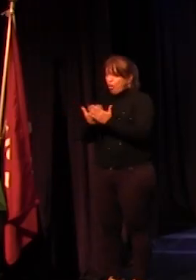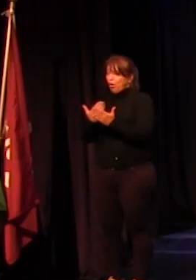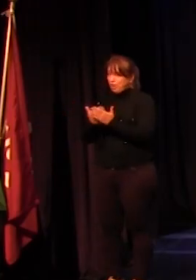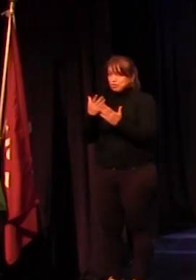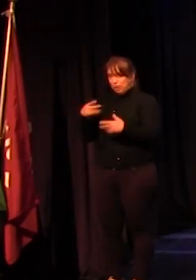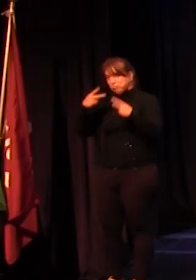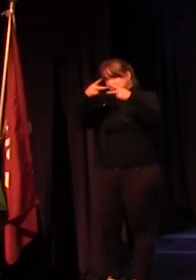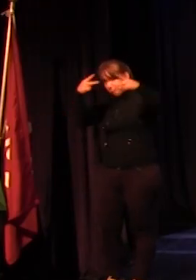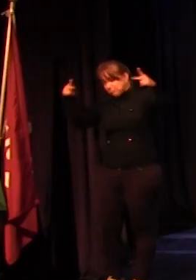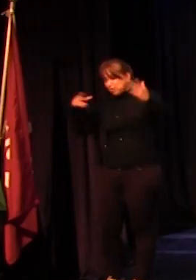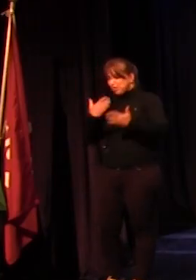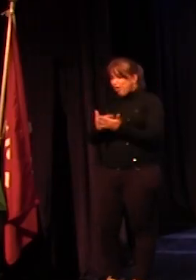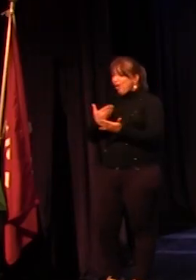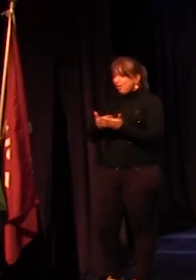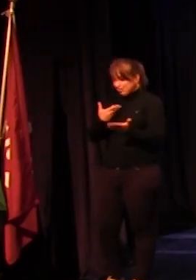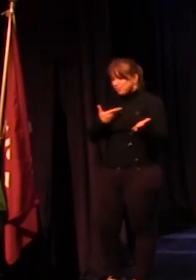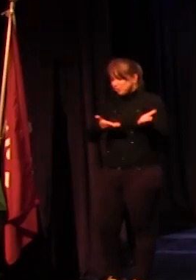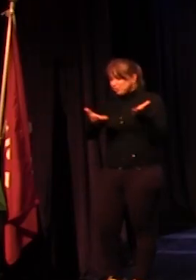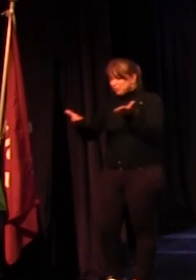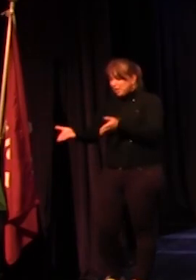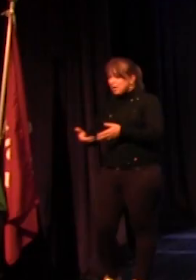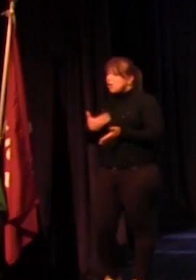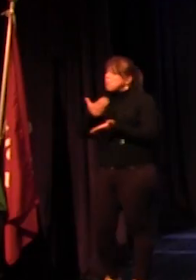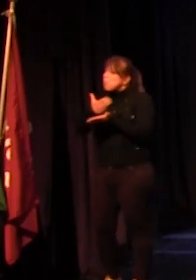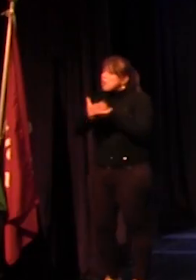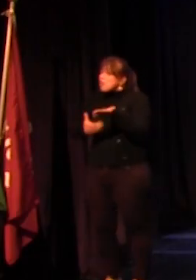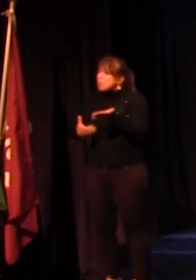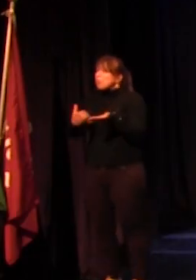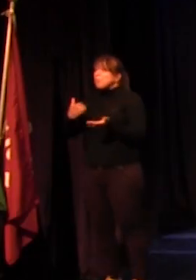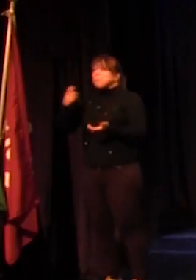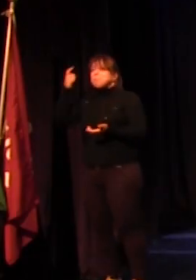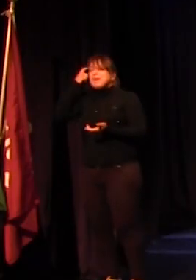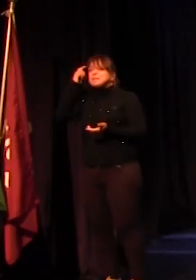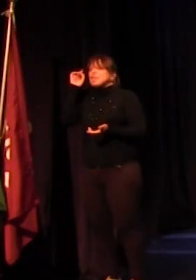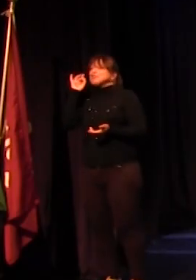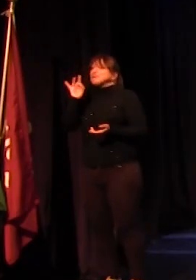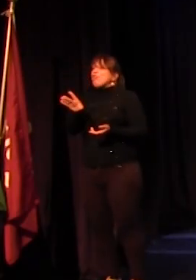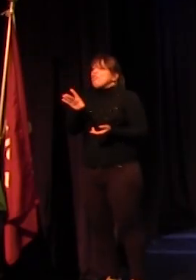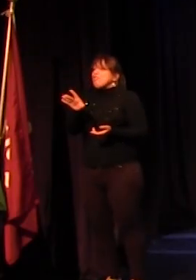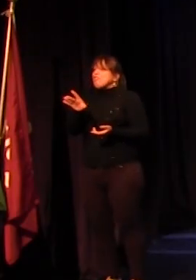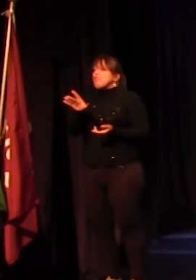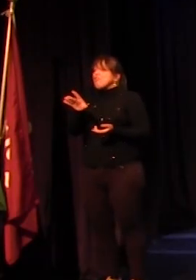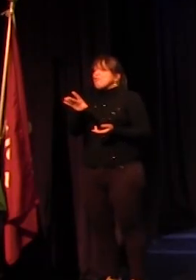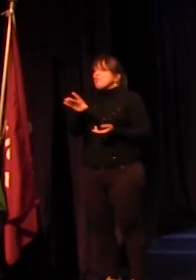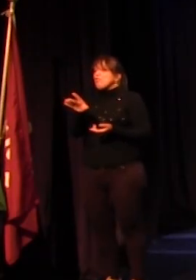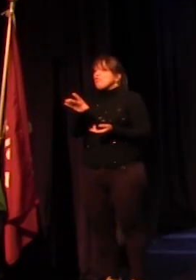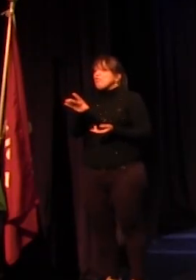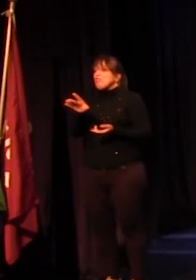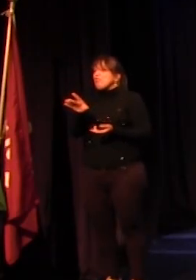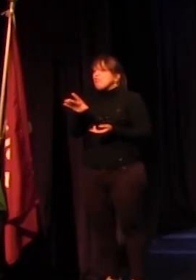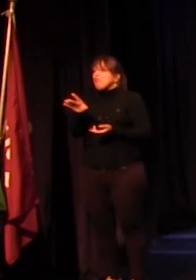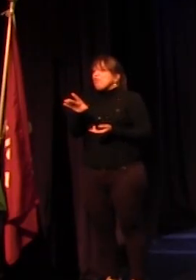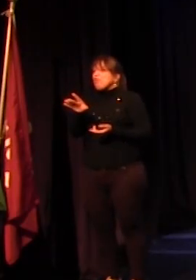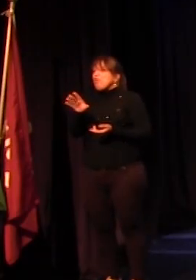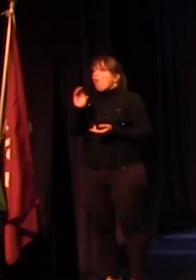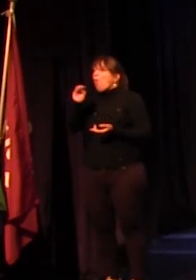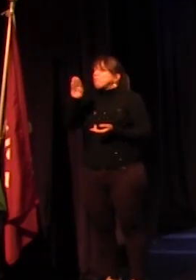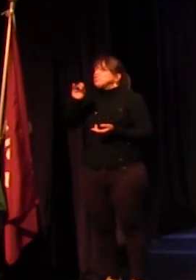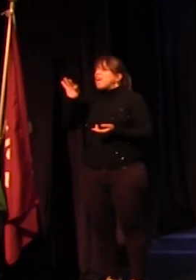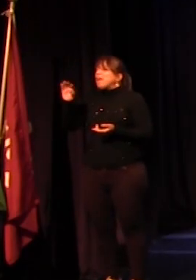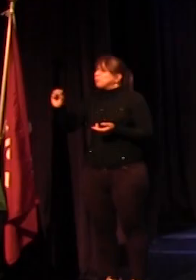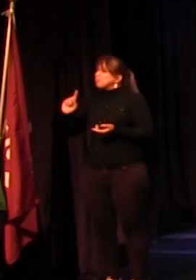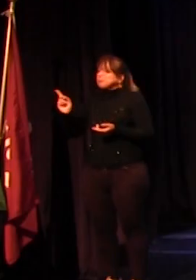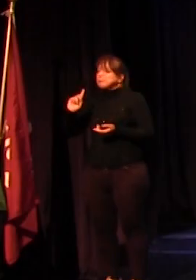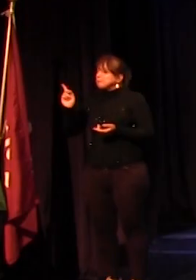vocês. Que, então, o currículo, né, ele não é pensado só num simples objeto estanque ali.